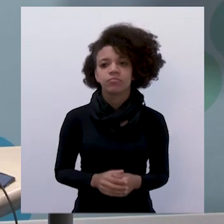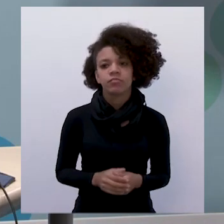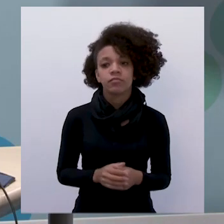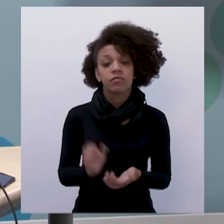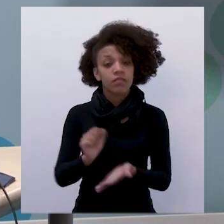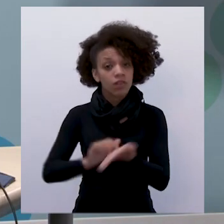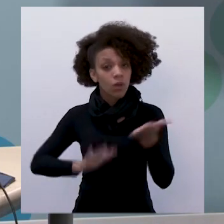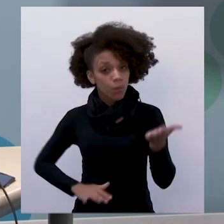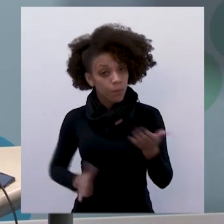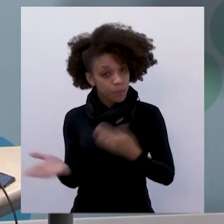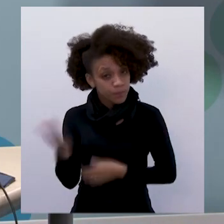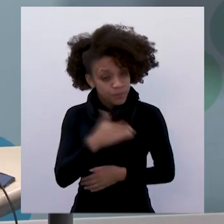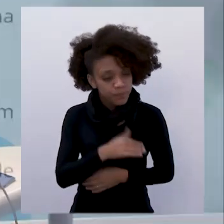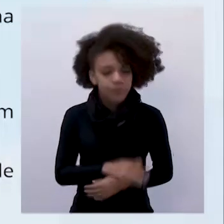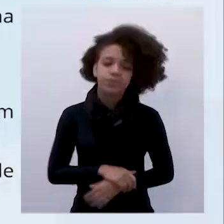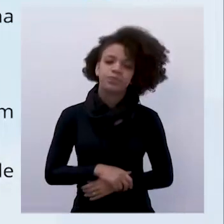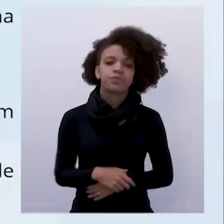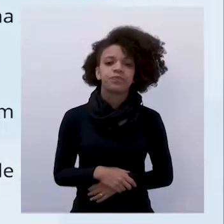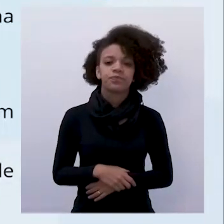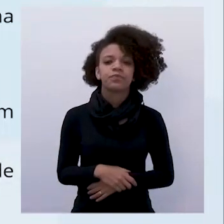um exercício?